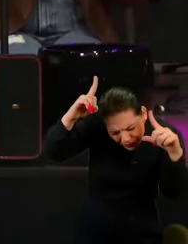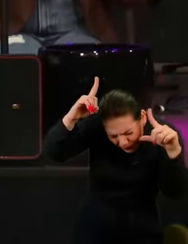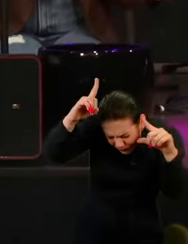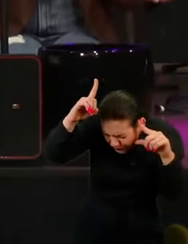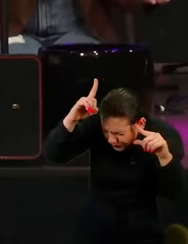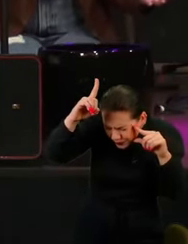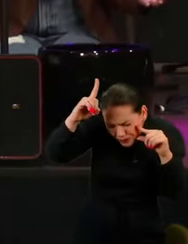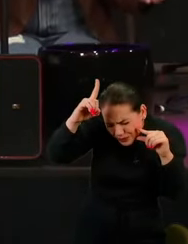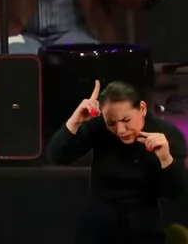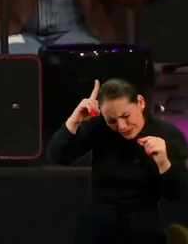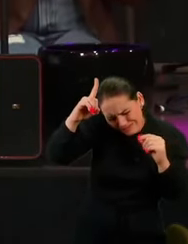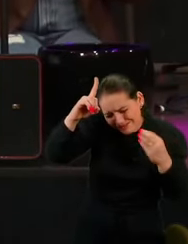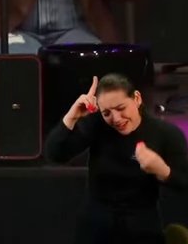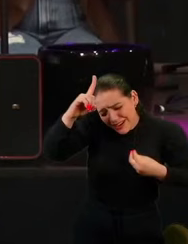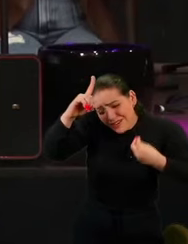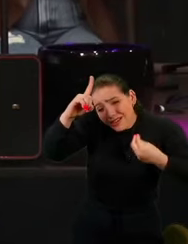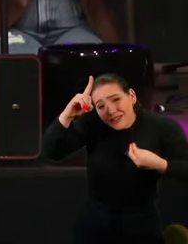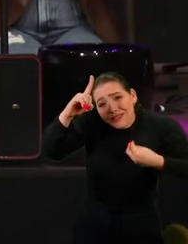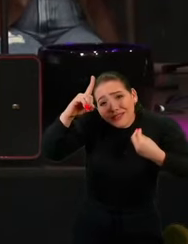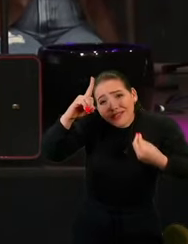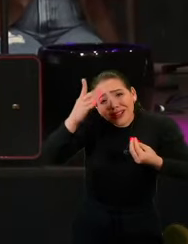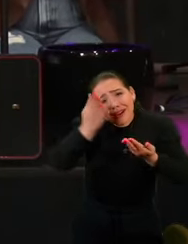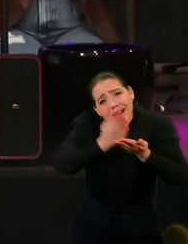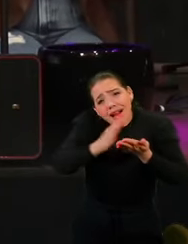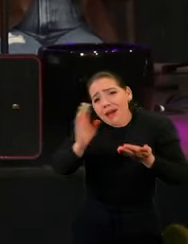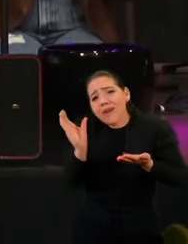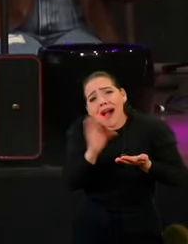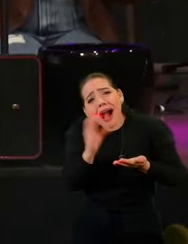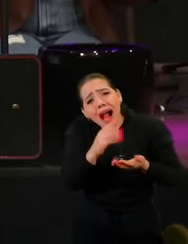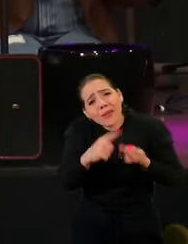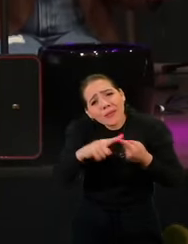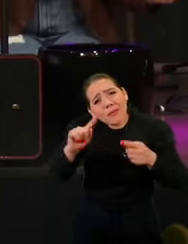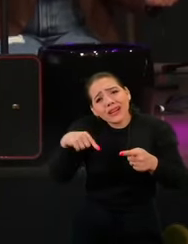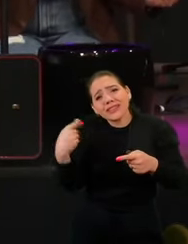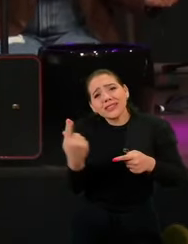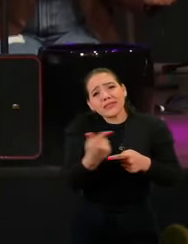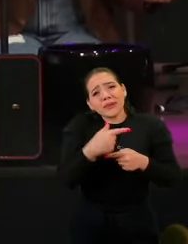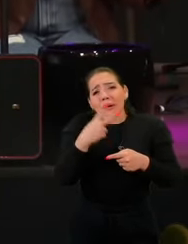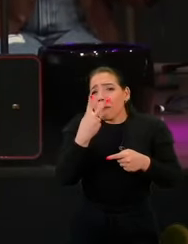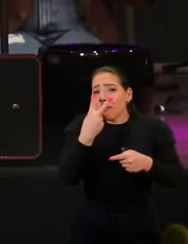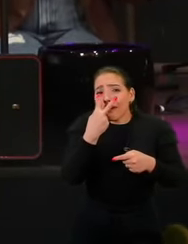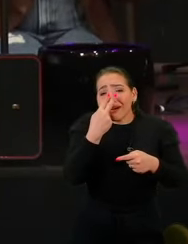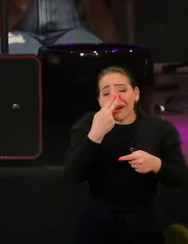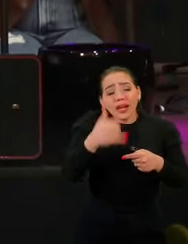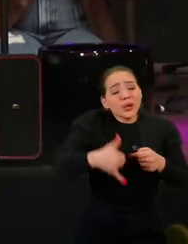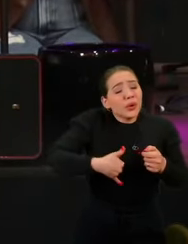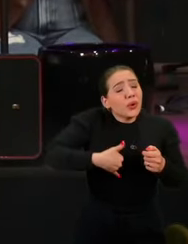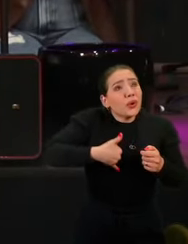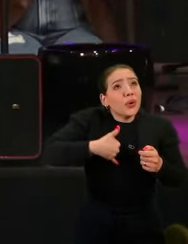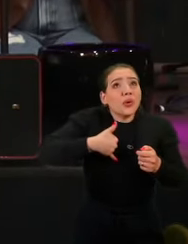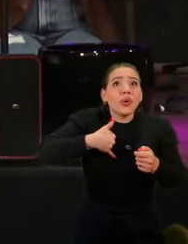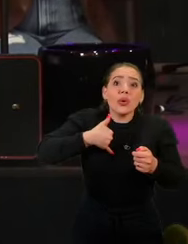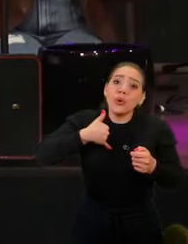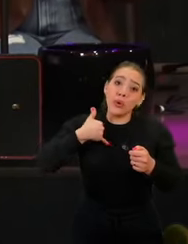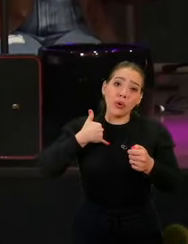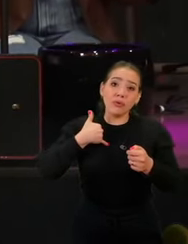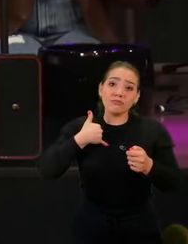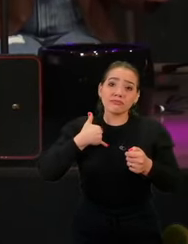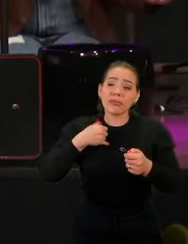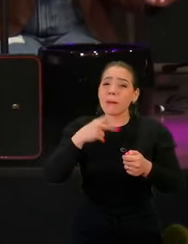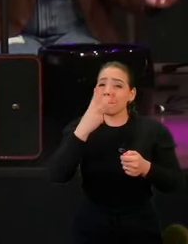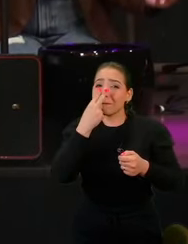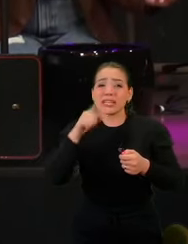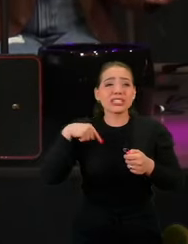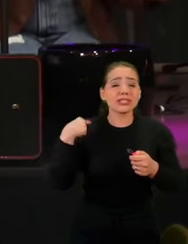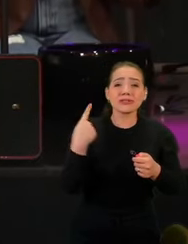A vida é um sopro, mas nós somos tão orgulhosos. Achamos que comandamos o nosso amanhã. Nós queremos te